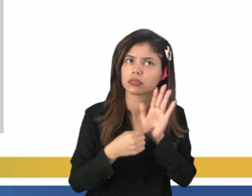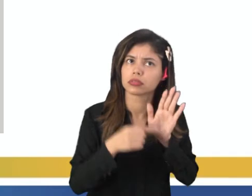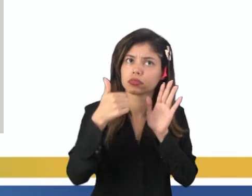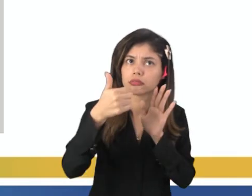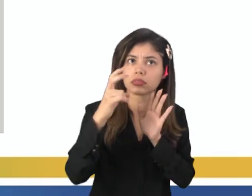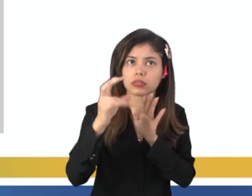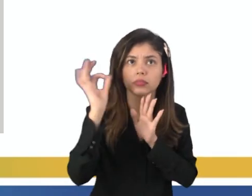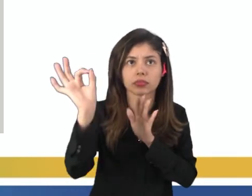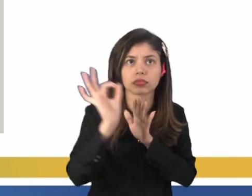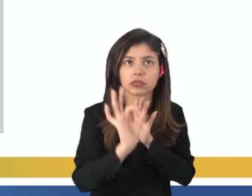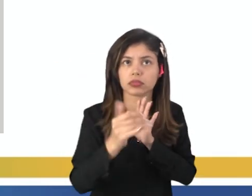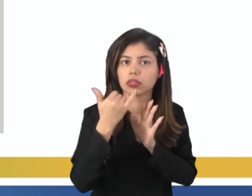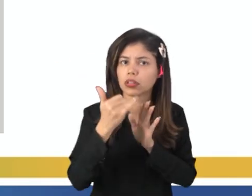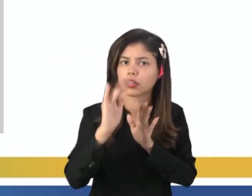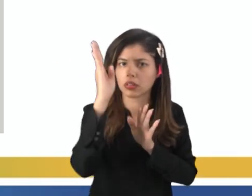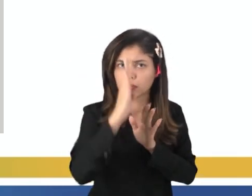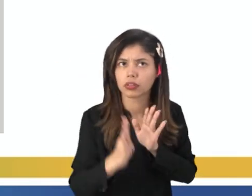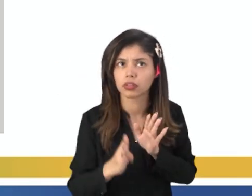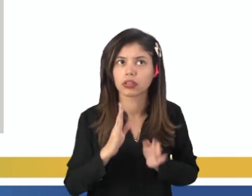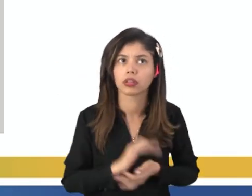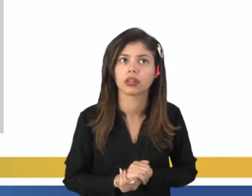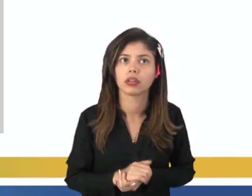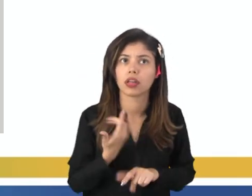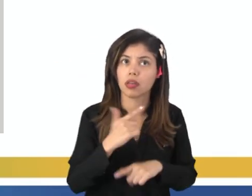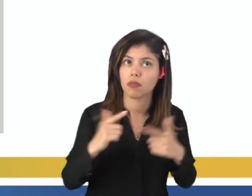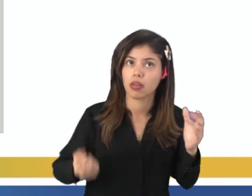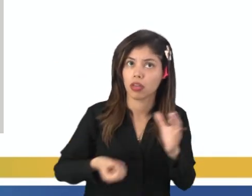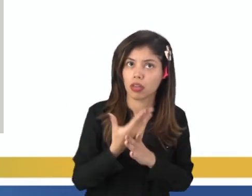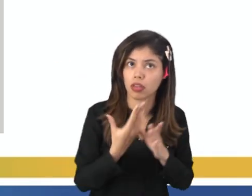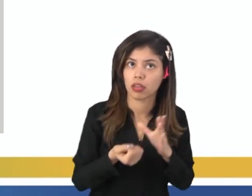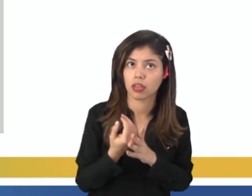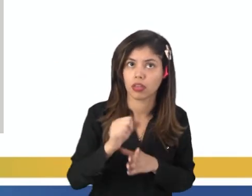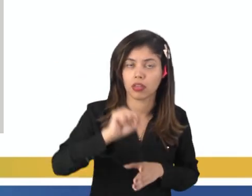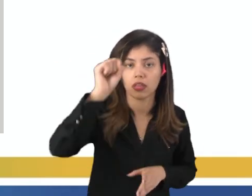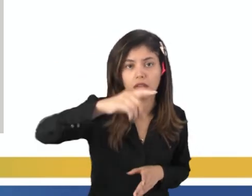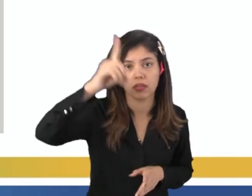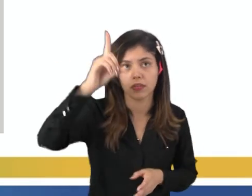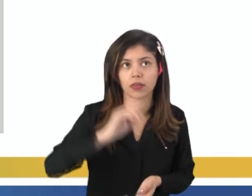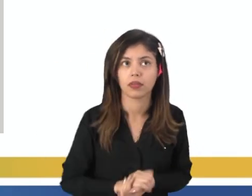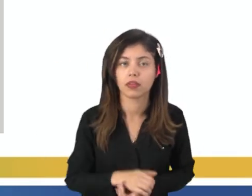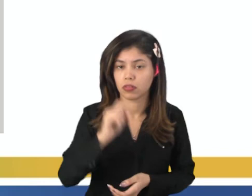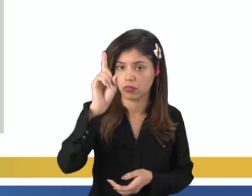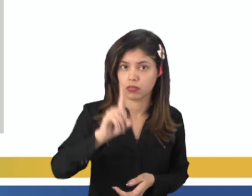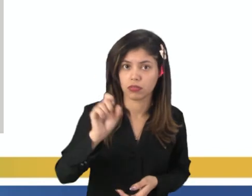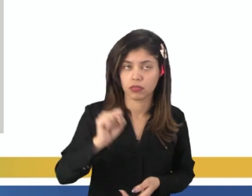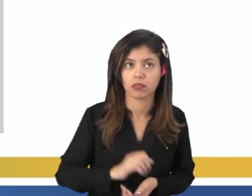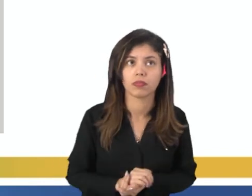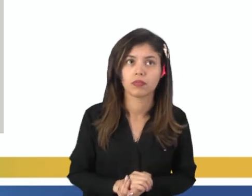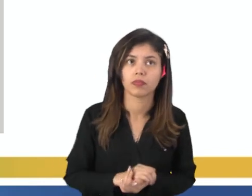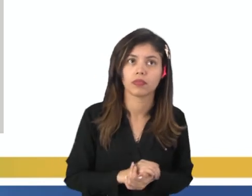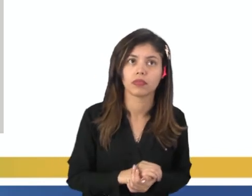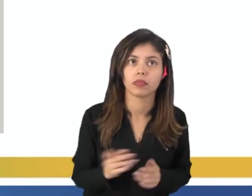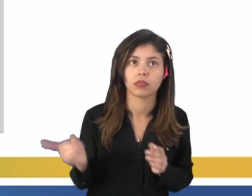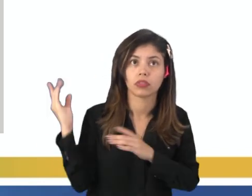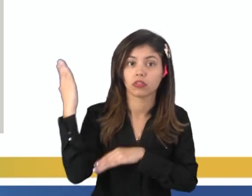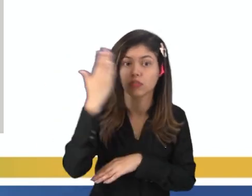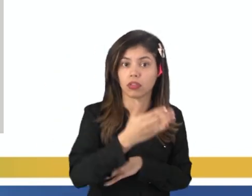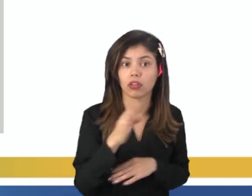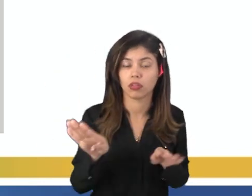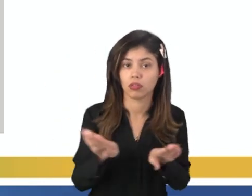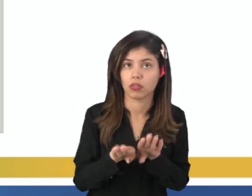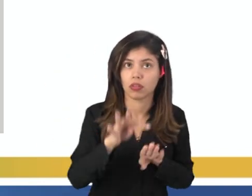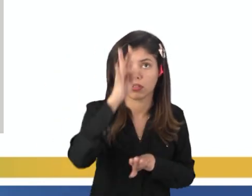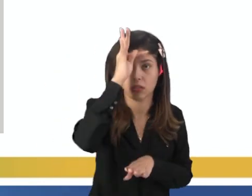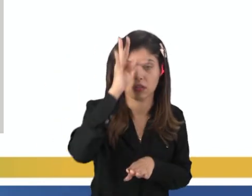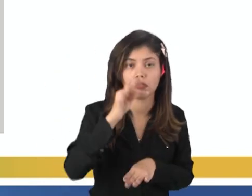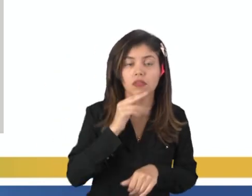de 25% da matriz elétrica brasileira, tem maior produção concentrada no Sudeste, concorre diretamente com fontes